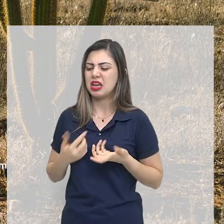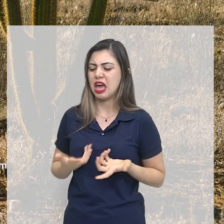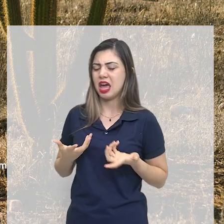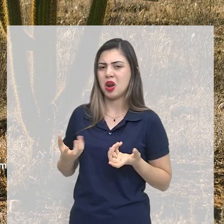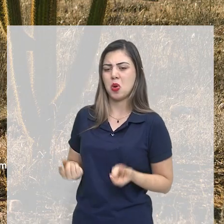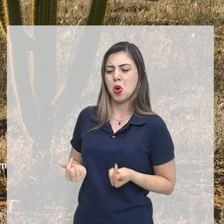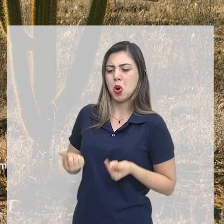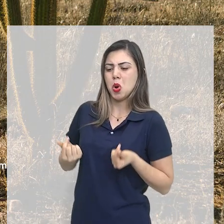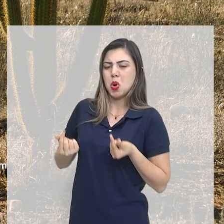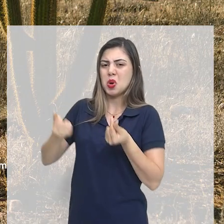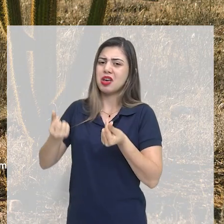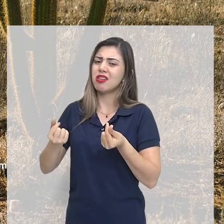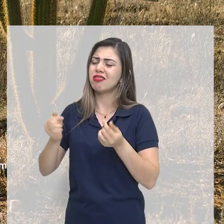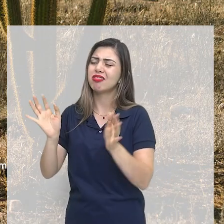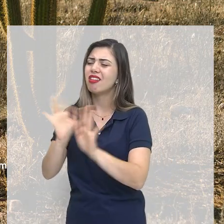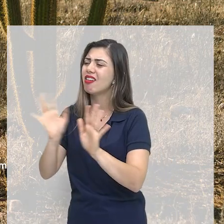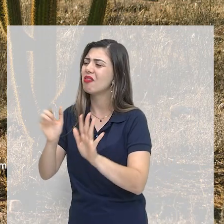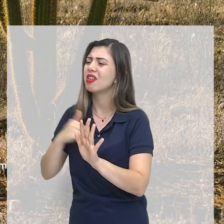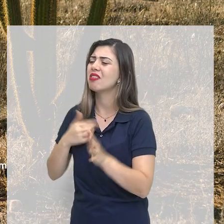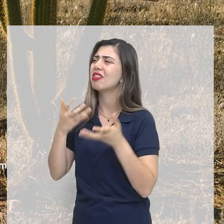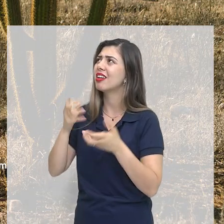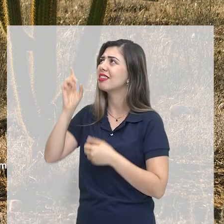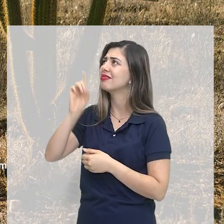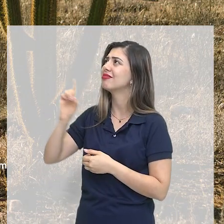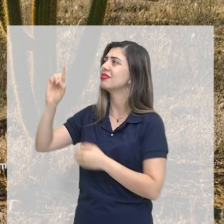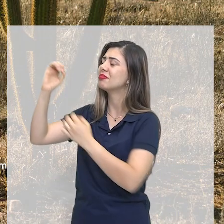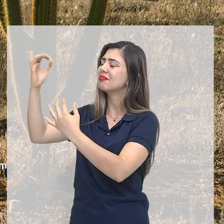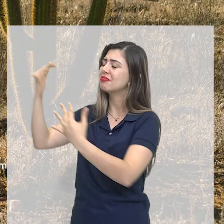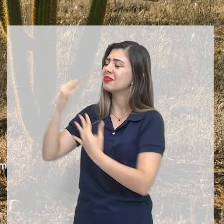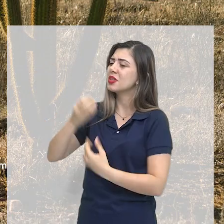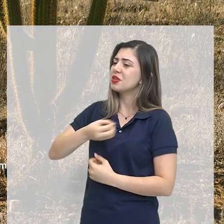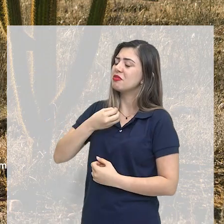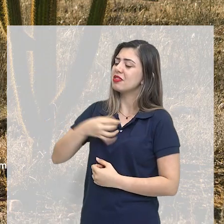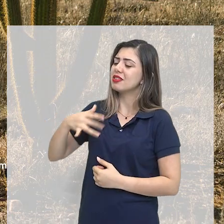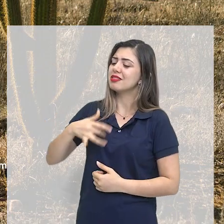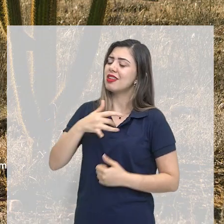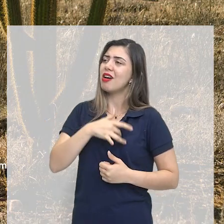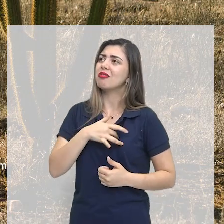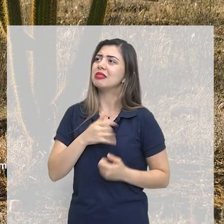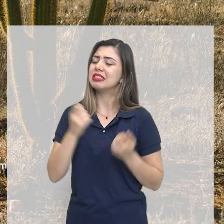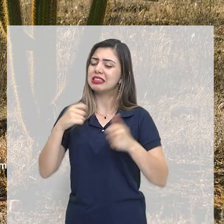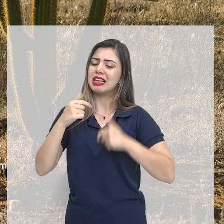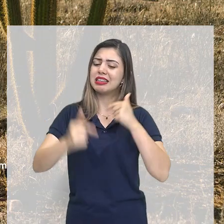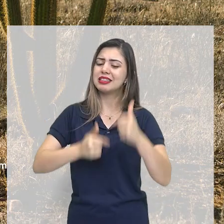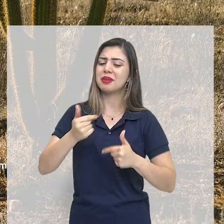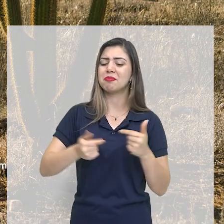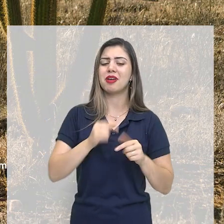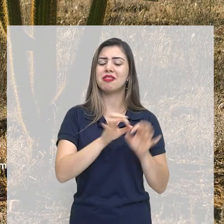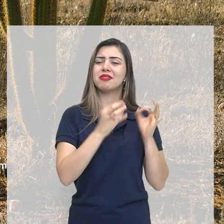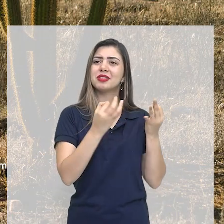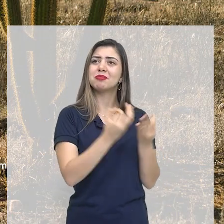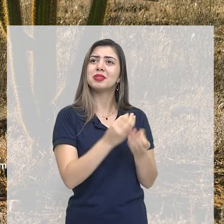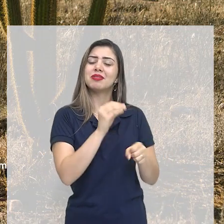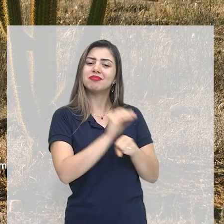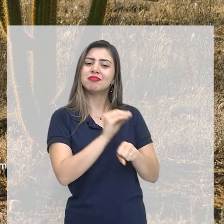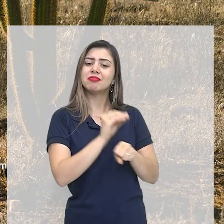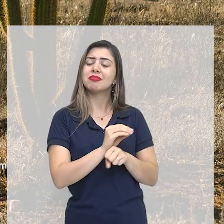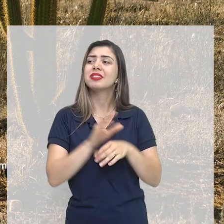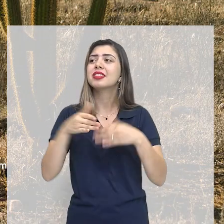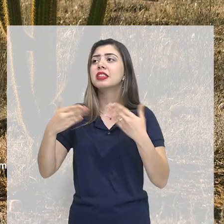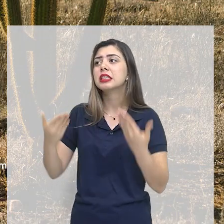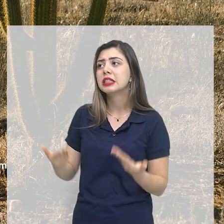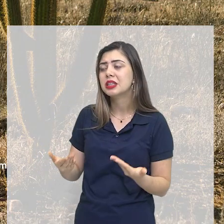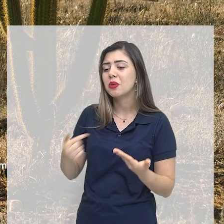buscar. Peço a Deus vida e saúde para a família poder sustentar. Seu moço,